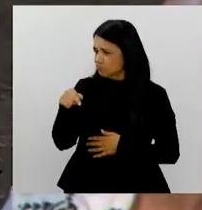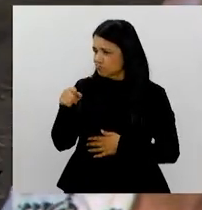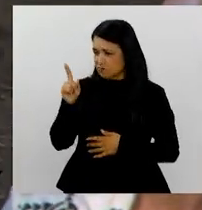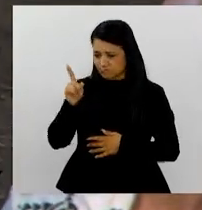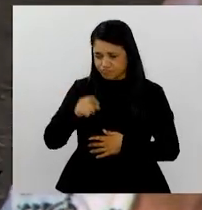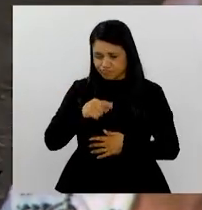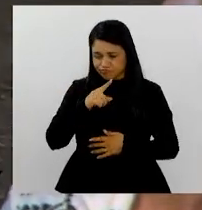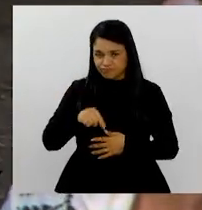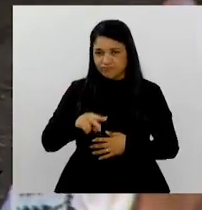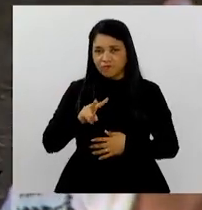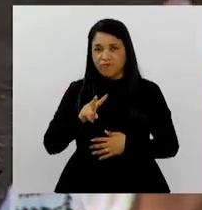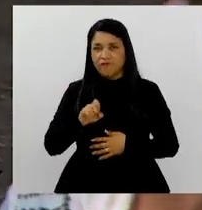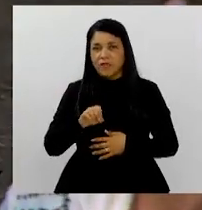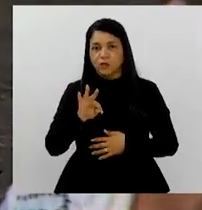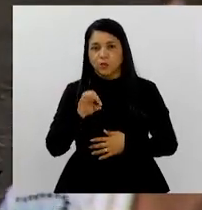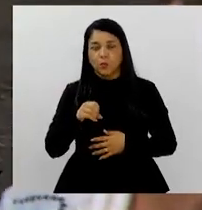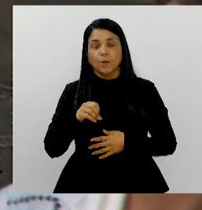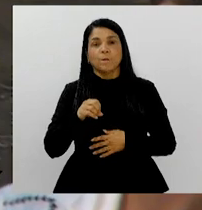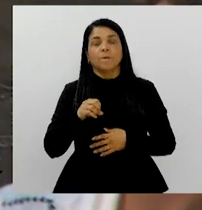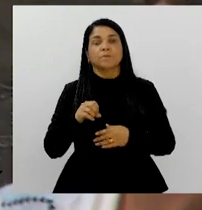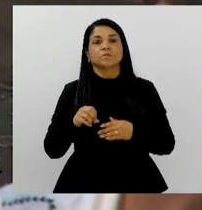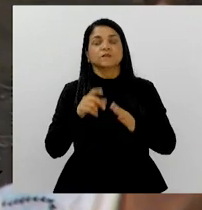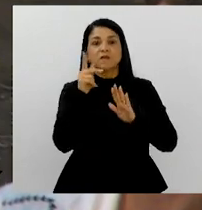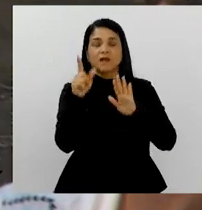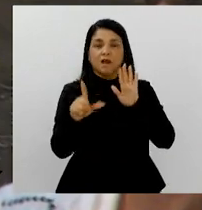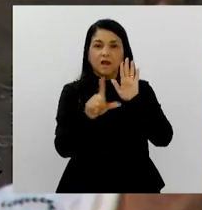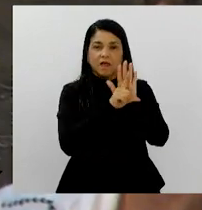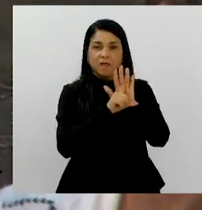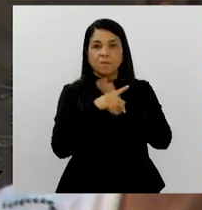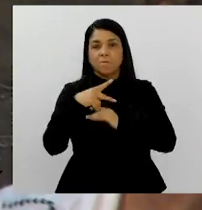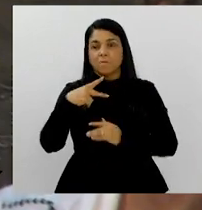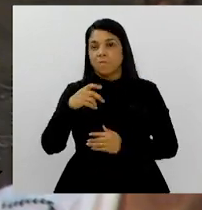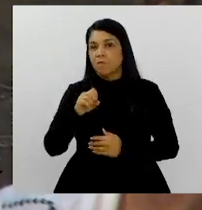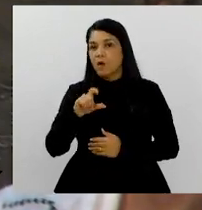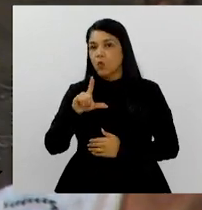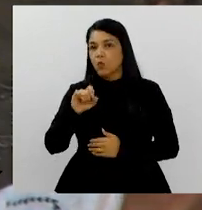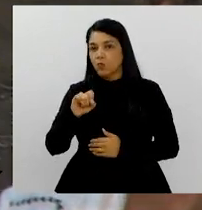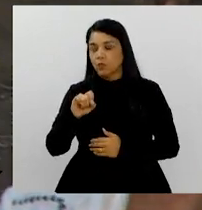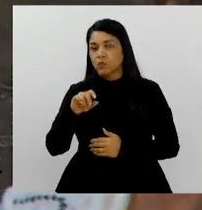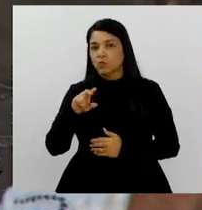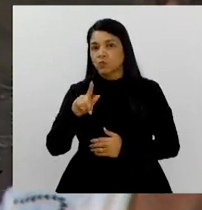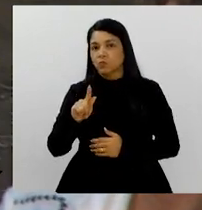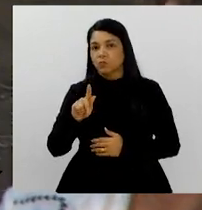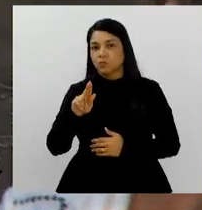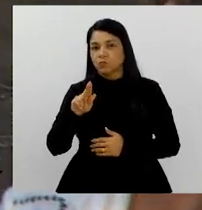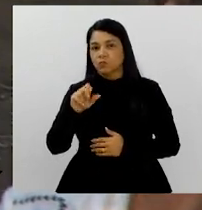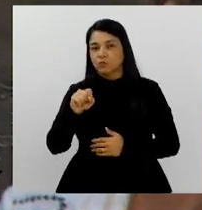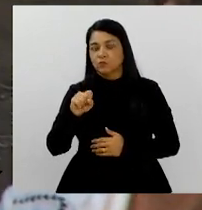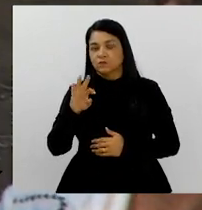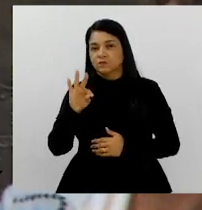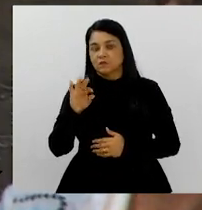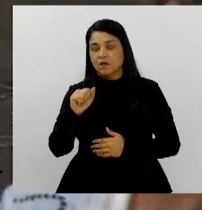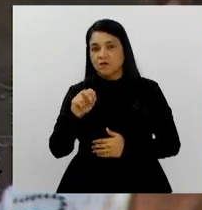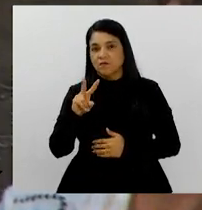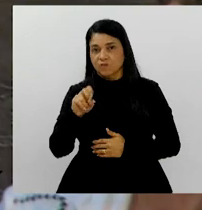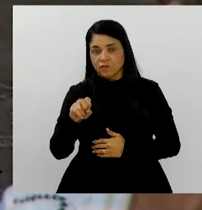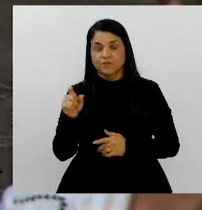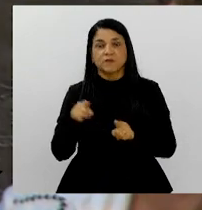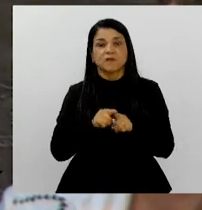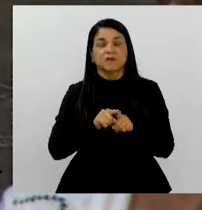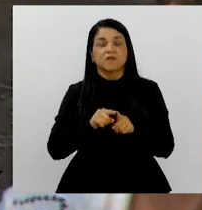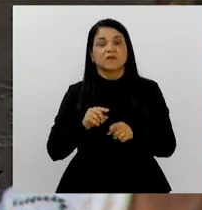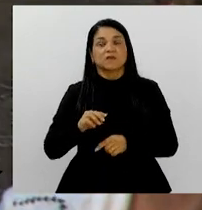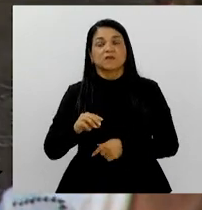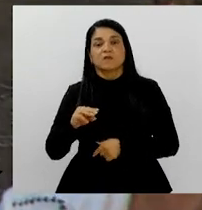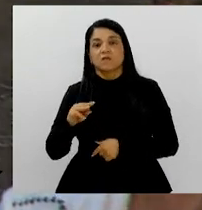das leis Paulo Gustavo e Aldir Blanc. É bom lembrar, essas leis foram vetadas, e graças ao